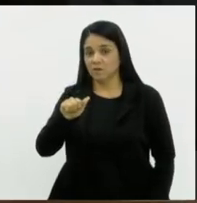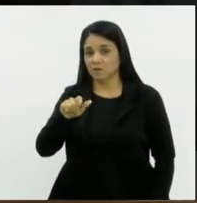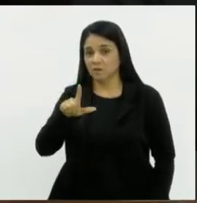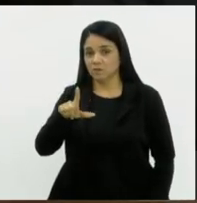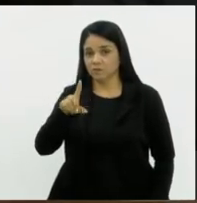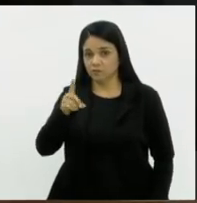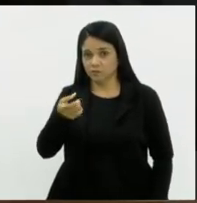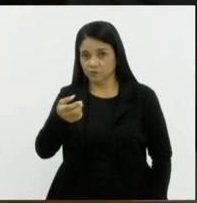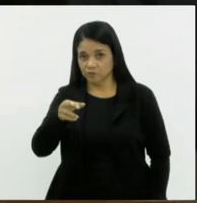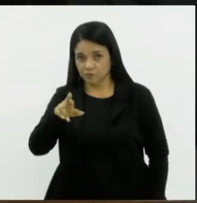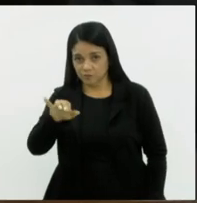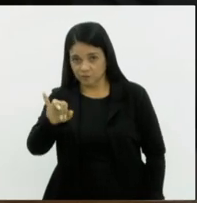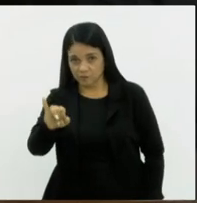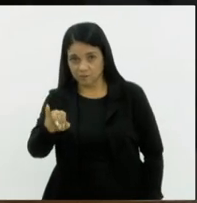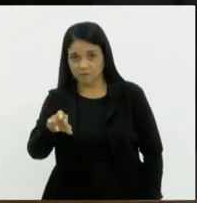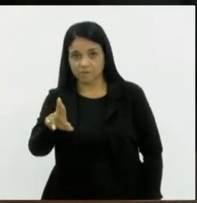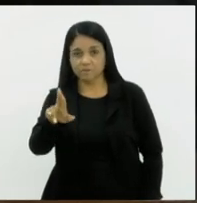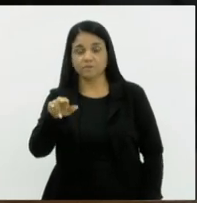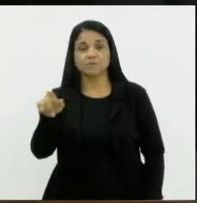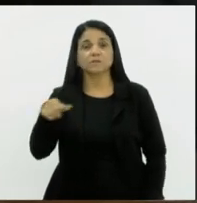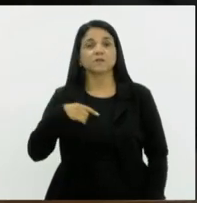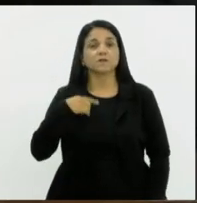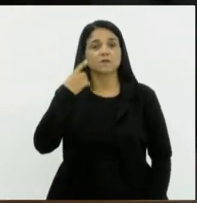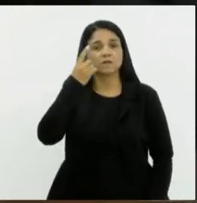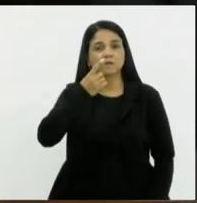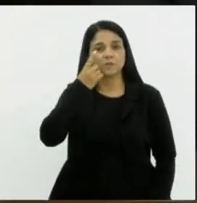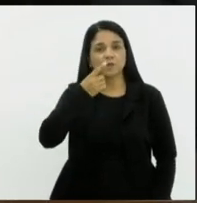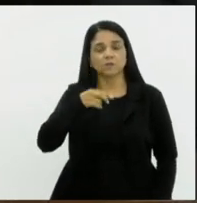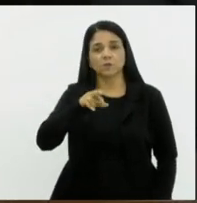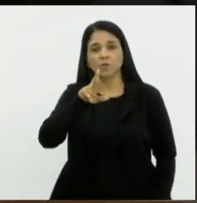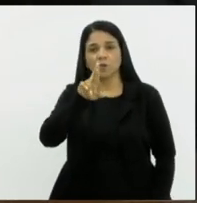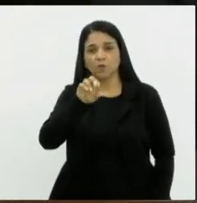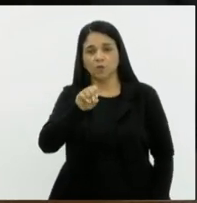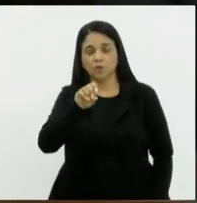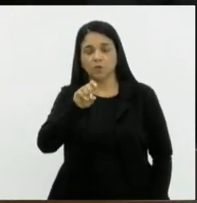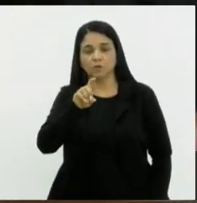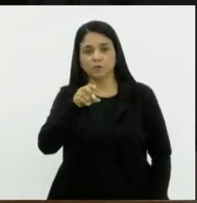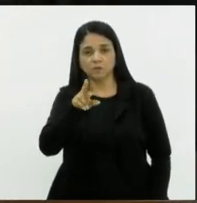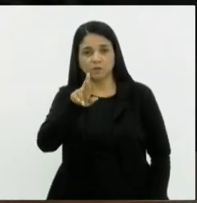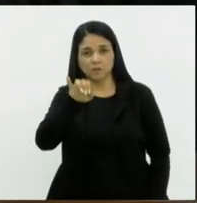a presença do nosso Rodrigo, procurador da LERJ,